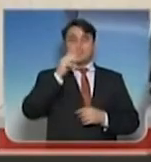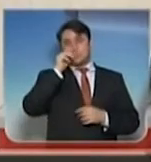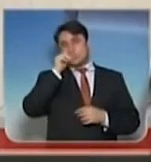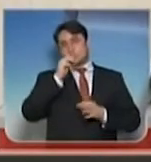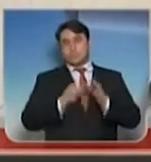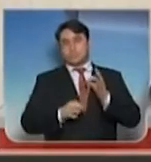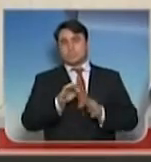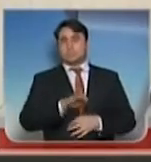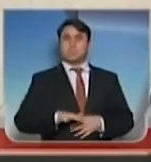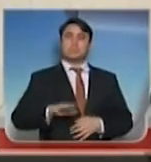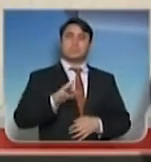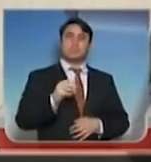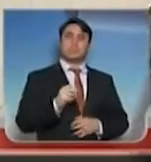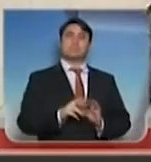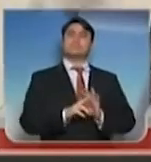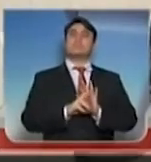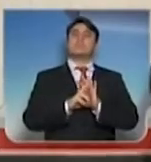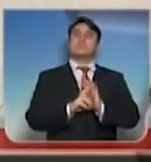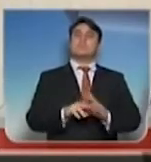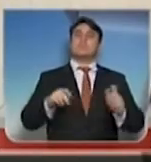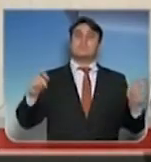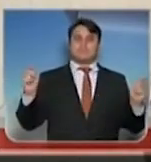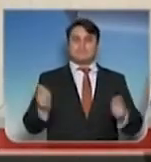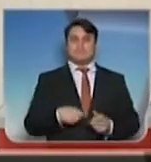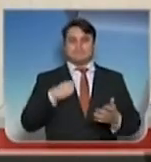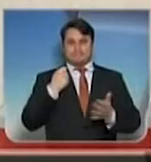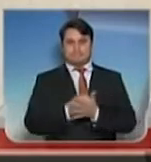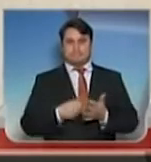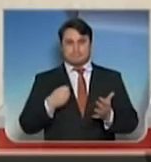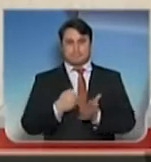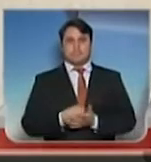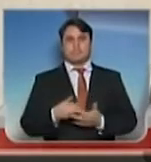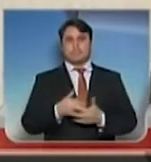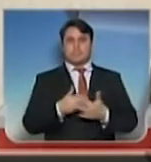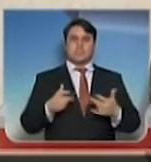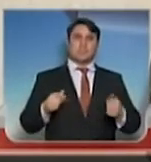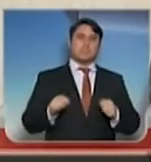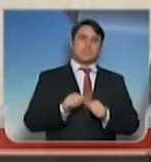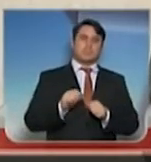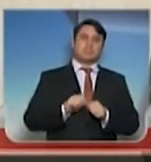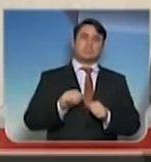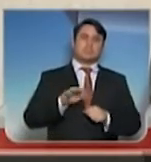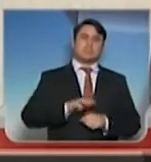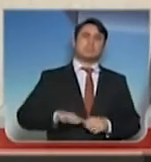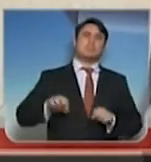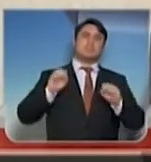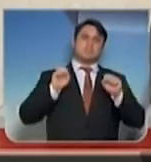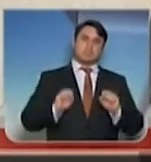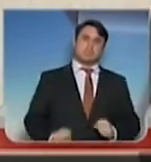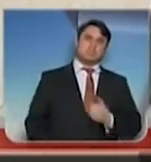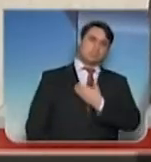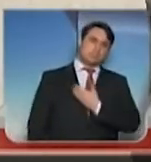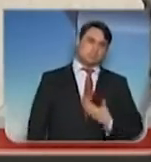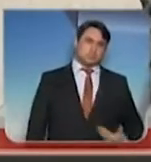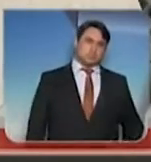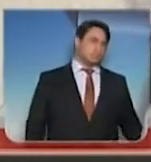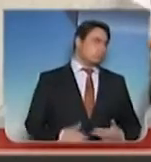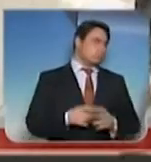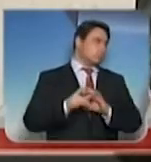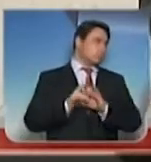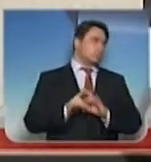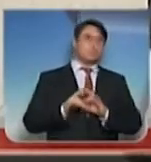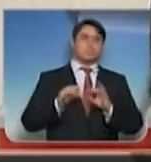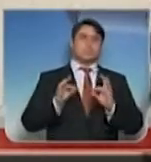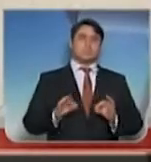todas as entidades representativas que tanto Lutaram nos realizamos aqui várias audiências públicas na